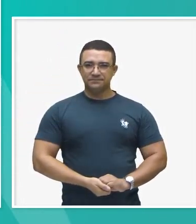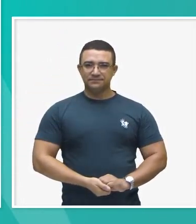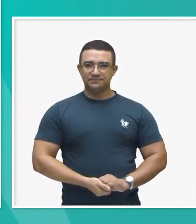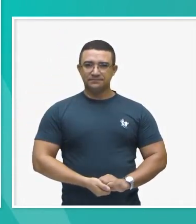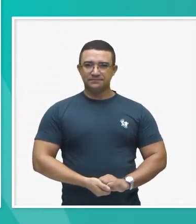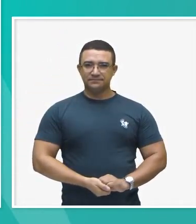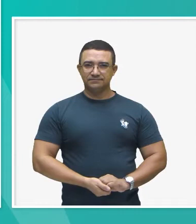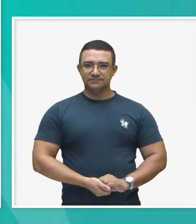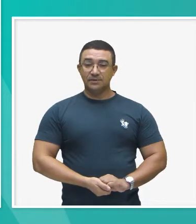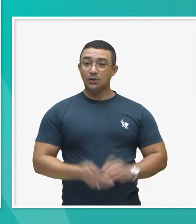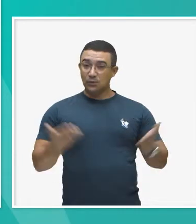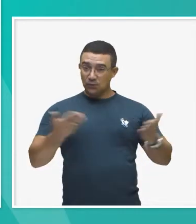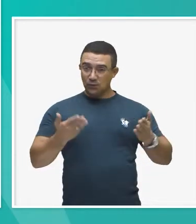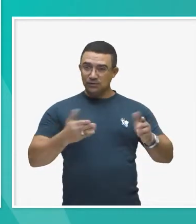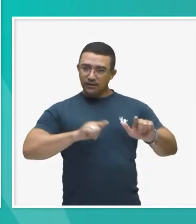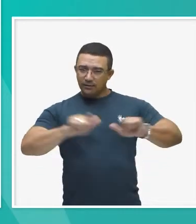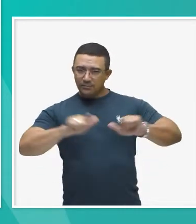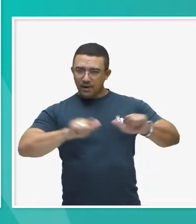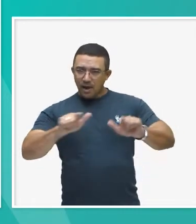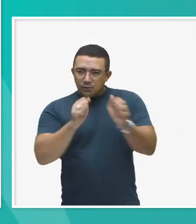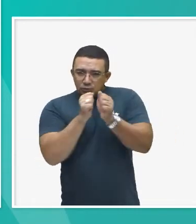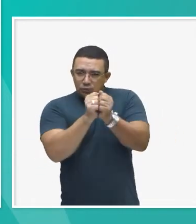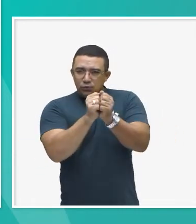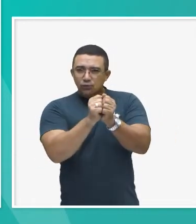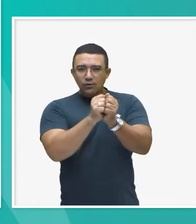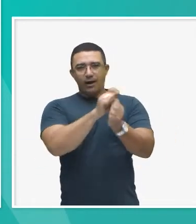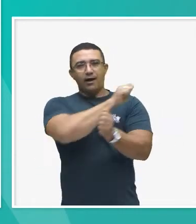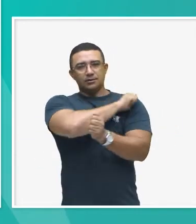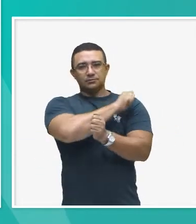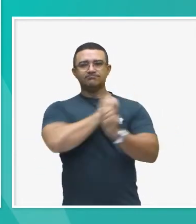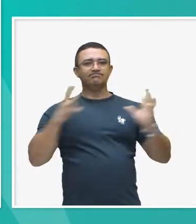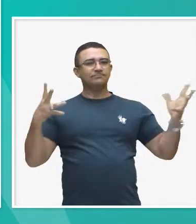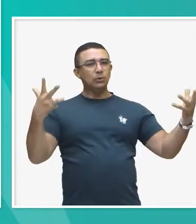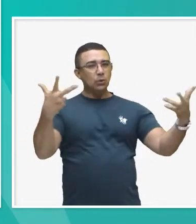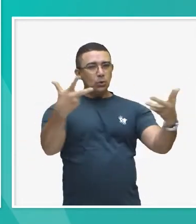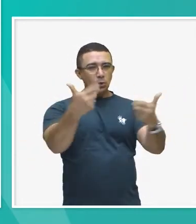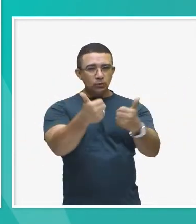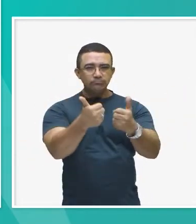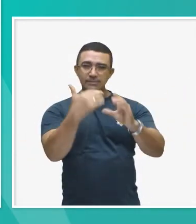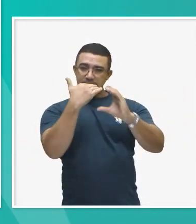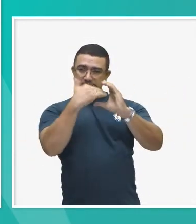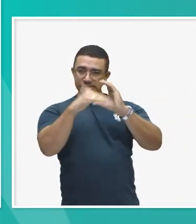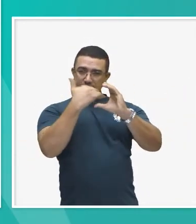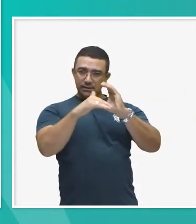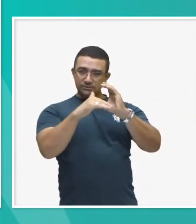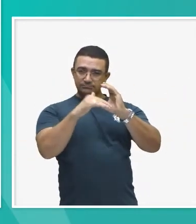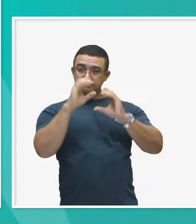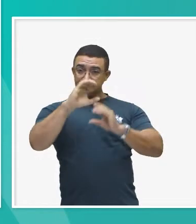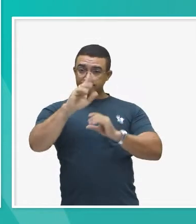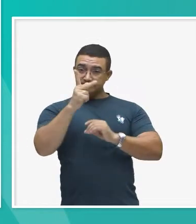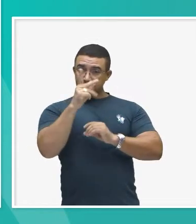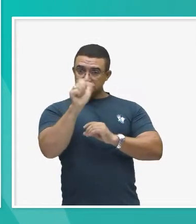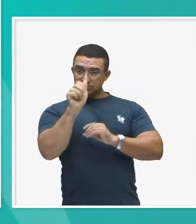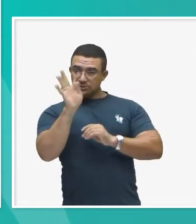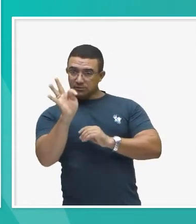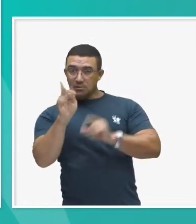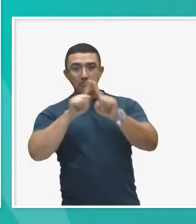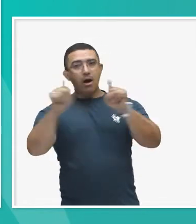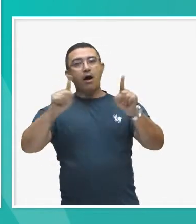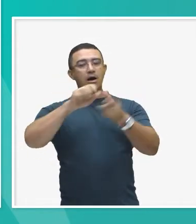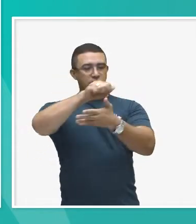Nós vamos trabalhar com os alunos aí, todos vocês, com o chat, ok? Só que nessa atividade ela vai ser um